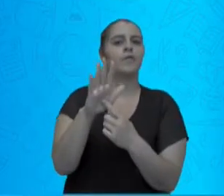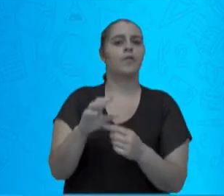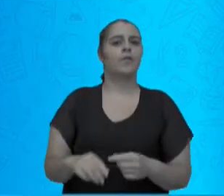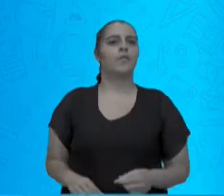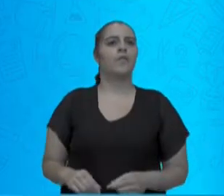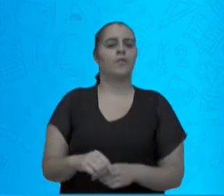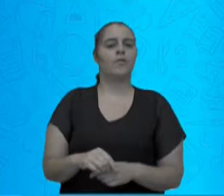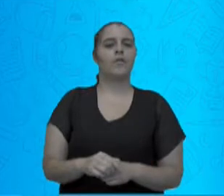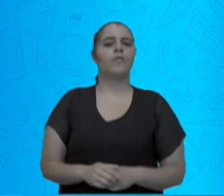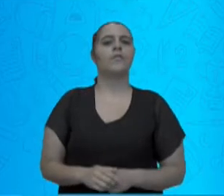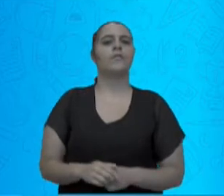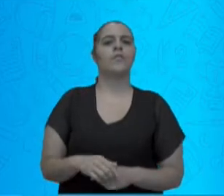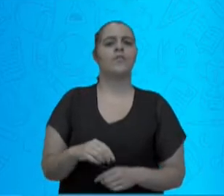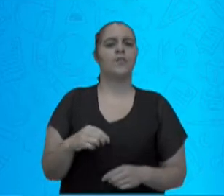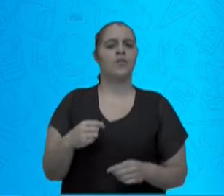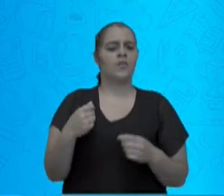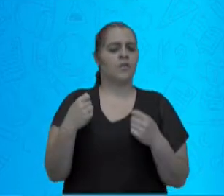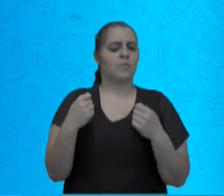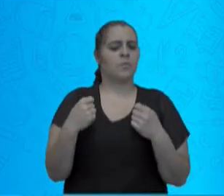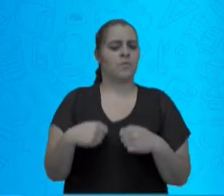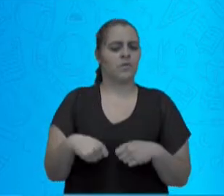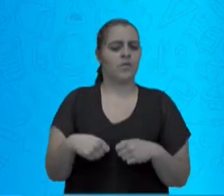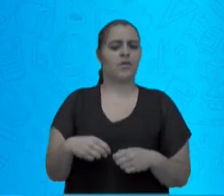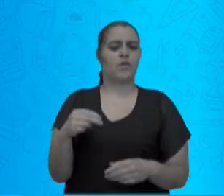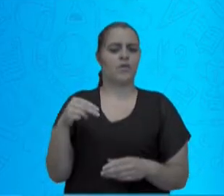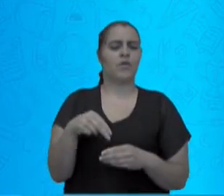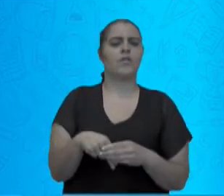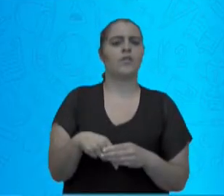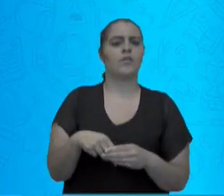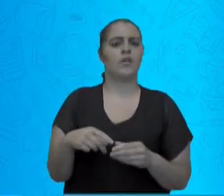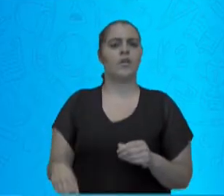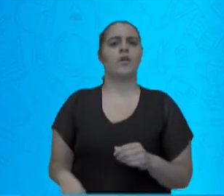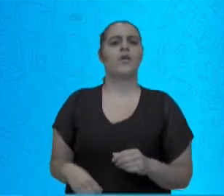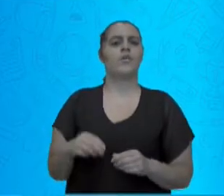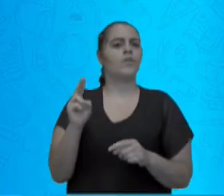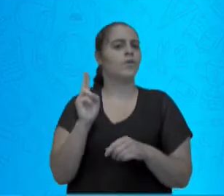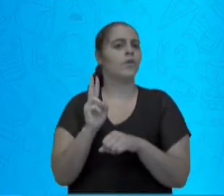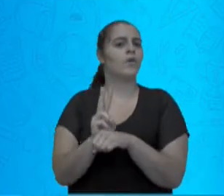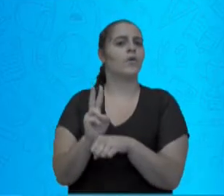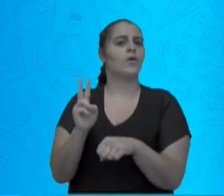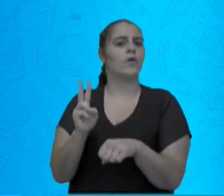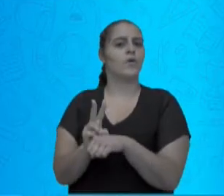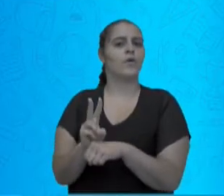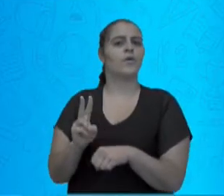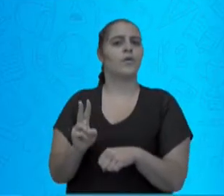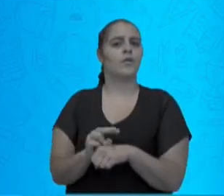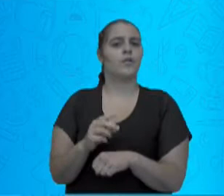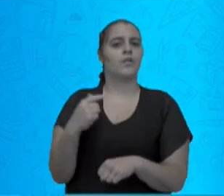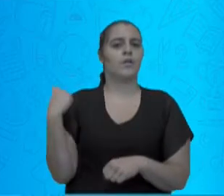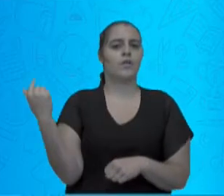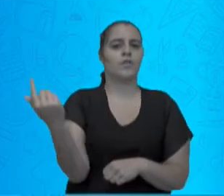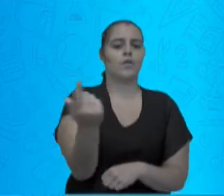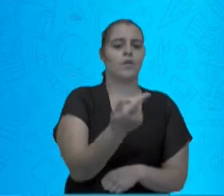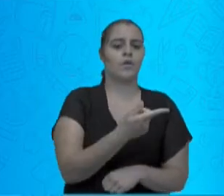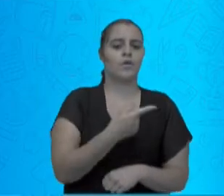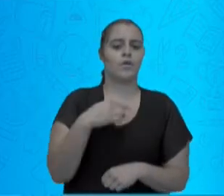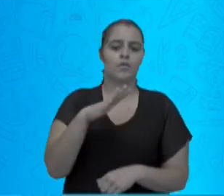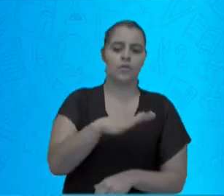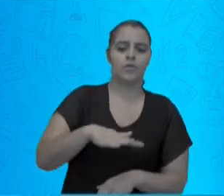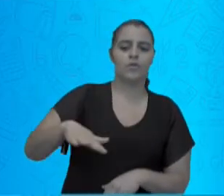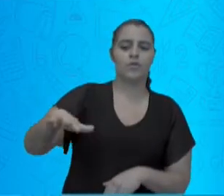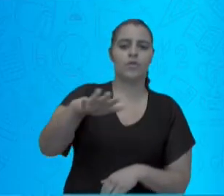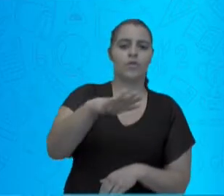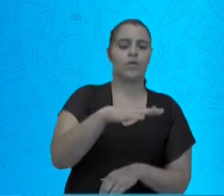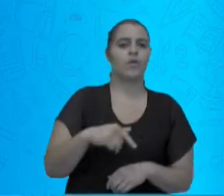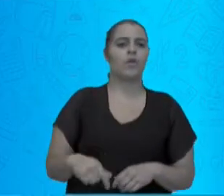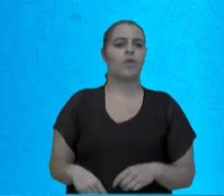Enquanto cidadão, eu tenho o direito e o dever de cuidar daquilo que está ao meu redor,